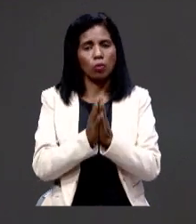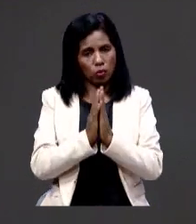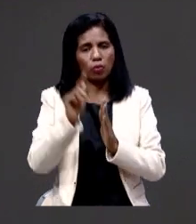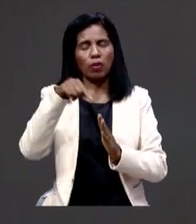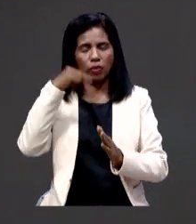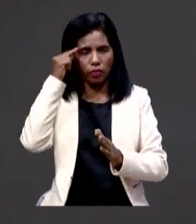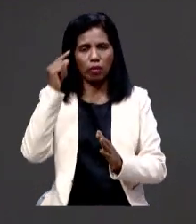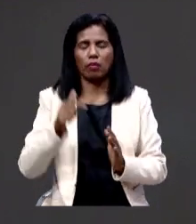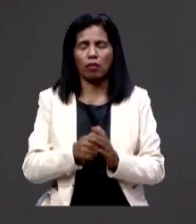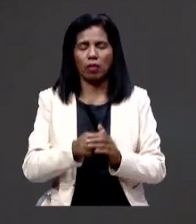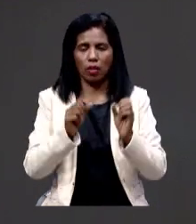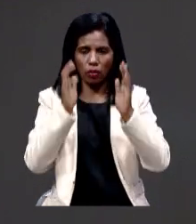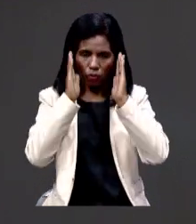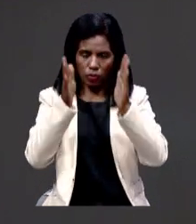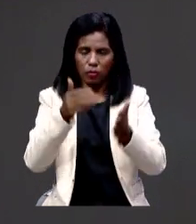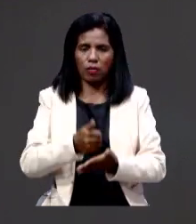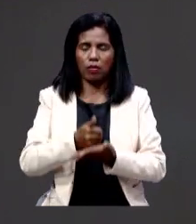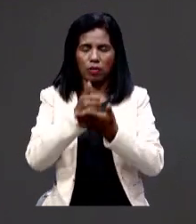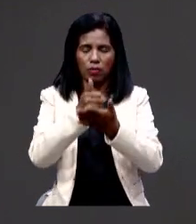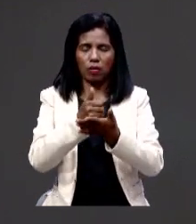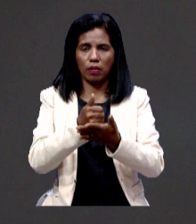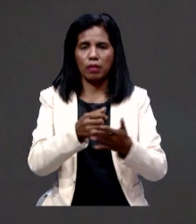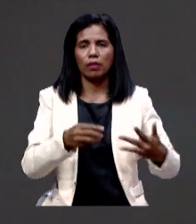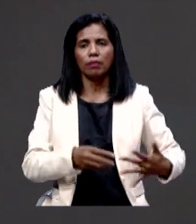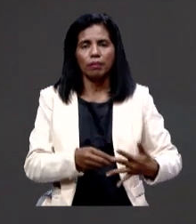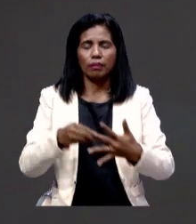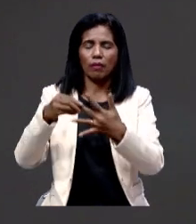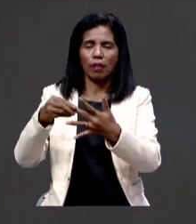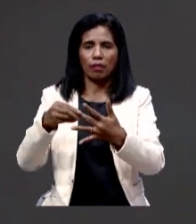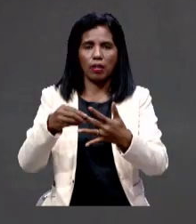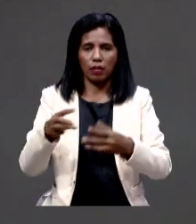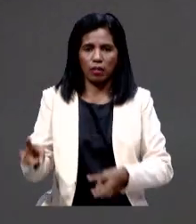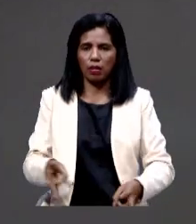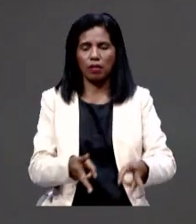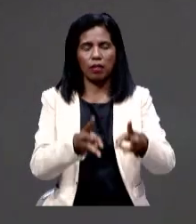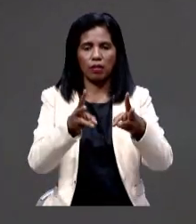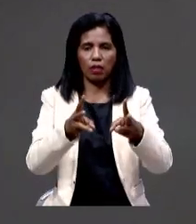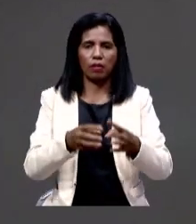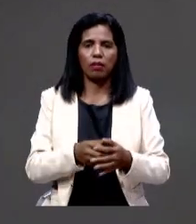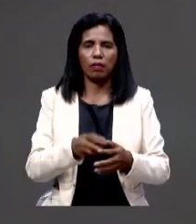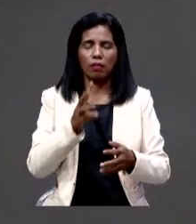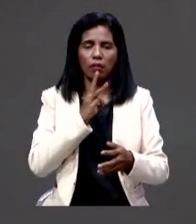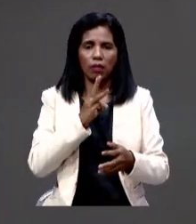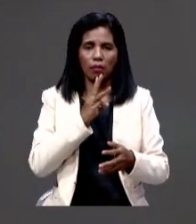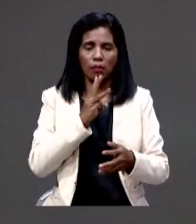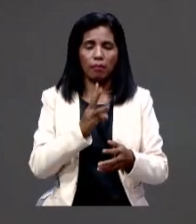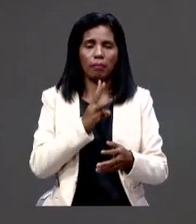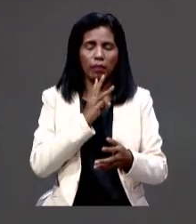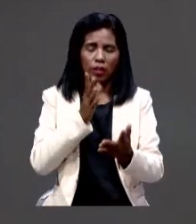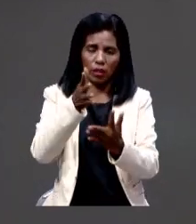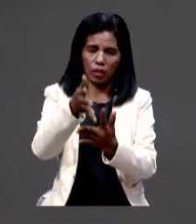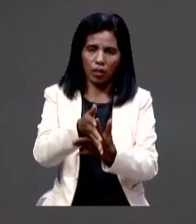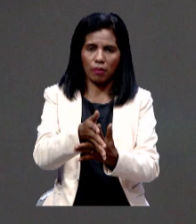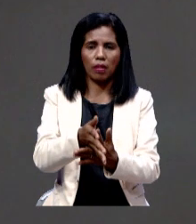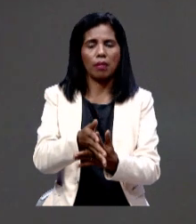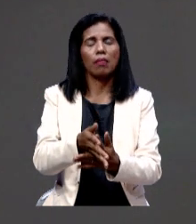governo tu tawa ten sang di dia kebaida ne di liu anesene ihe istrada be betanu liga tamato ba bela luhu tambu